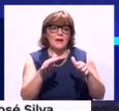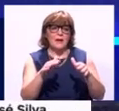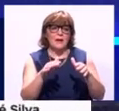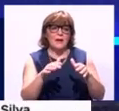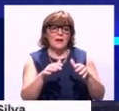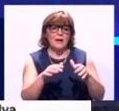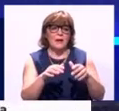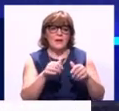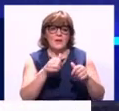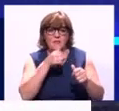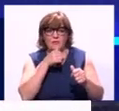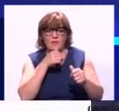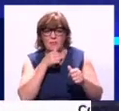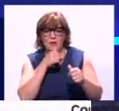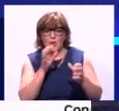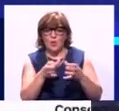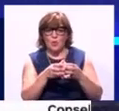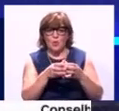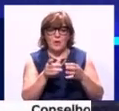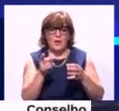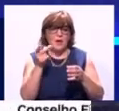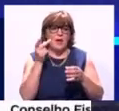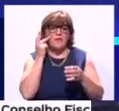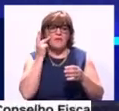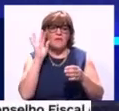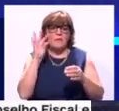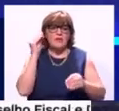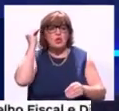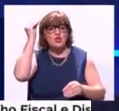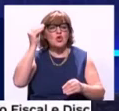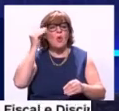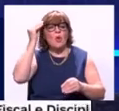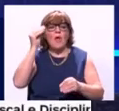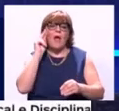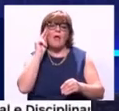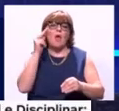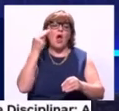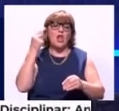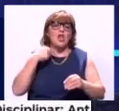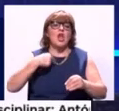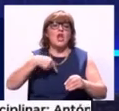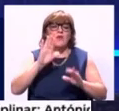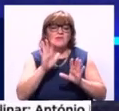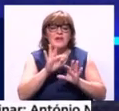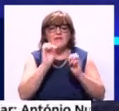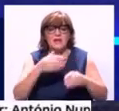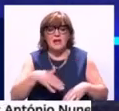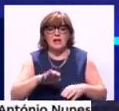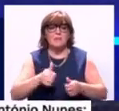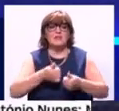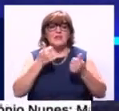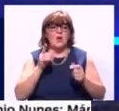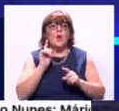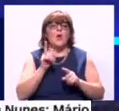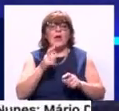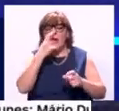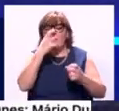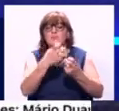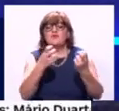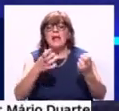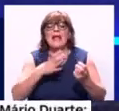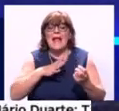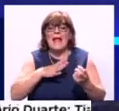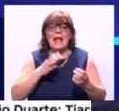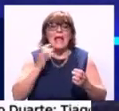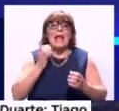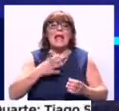o Clube Vermelho. Uhum. Que vivem de saudosismo. Ai, mas nós fomos às finais. Nós ganharam. O que é que um adepto falou com o Porto quer?